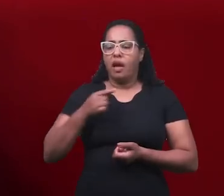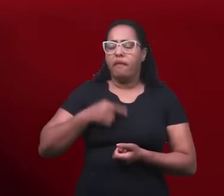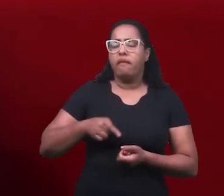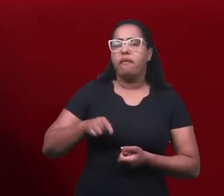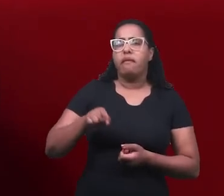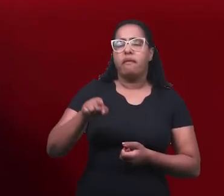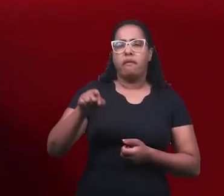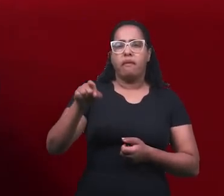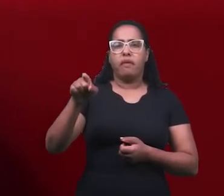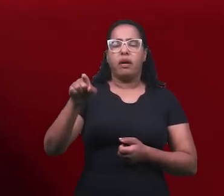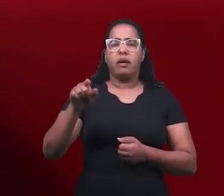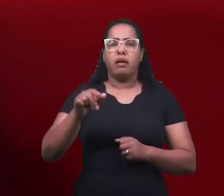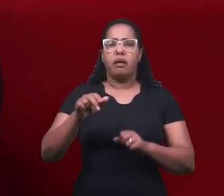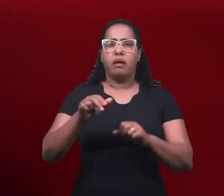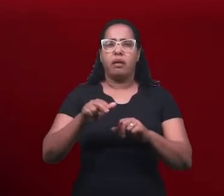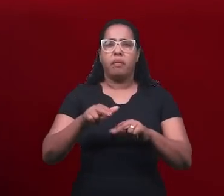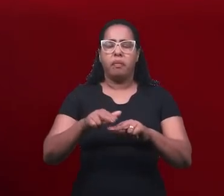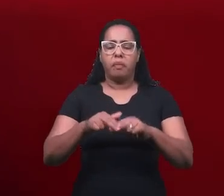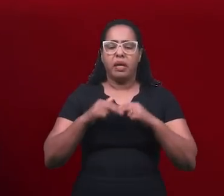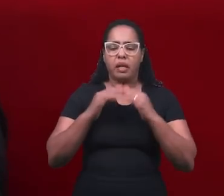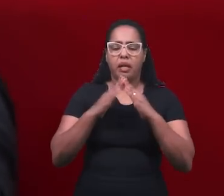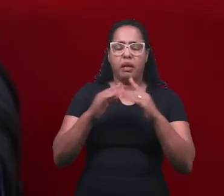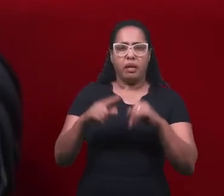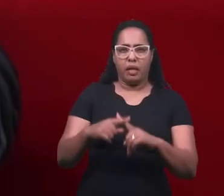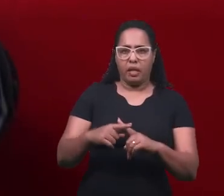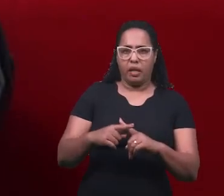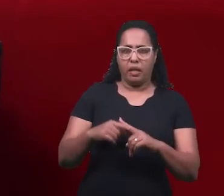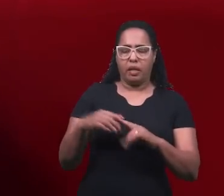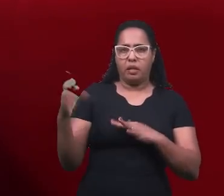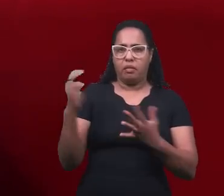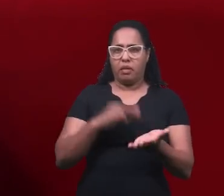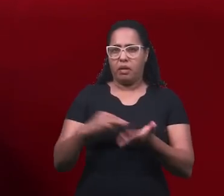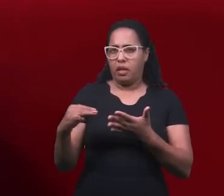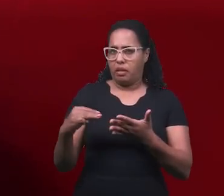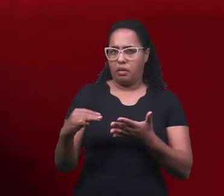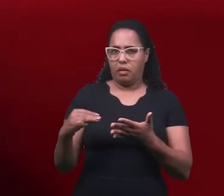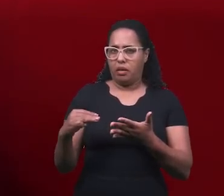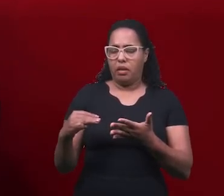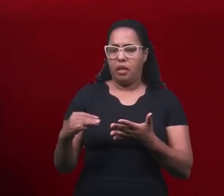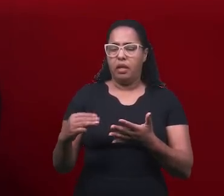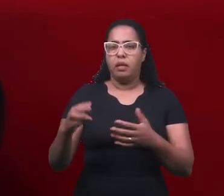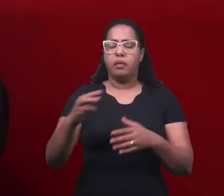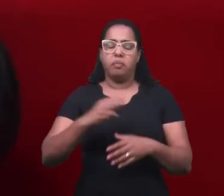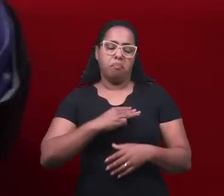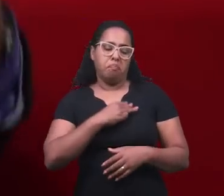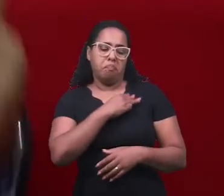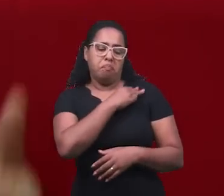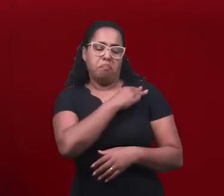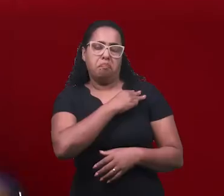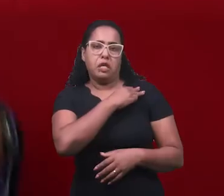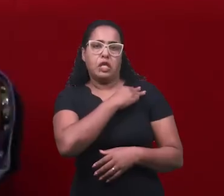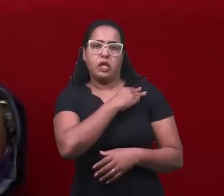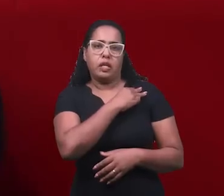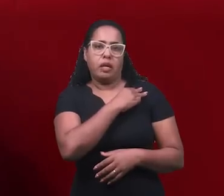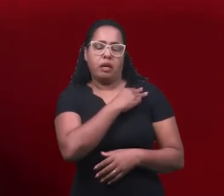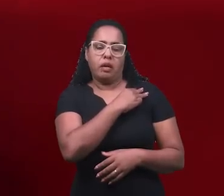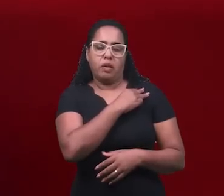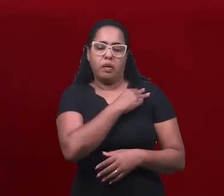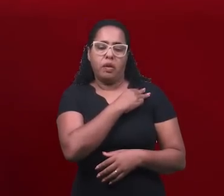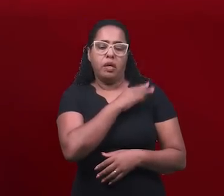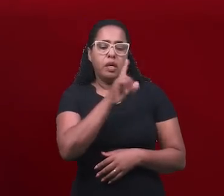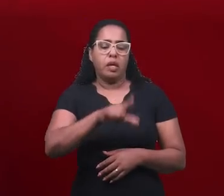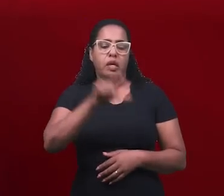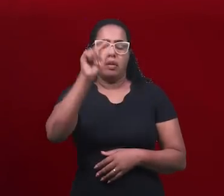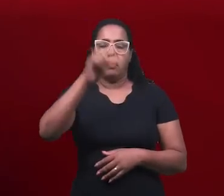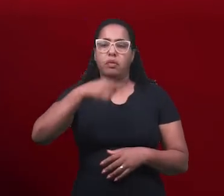estão indo pela Igreja Maranata, não são exatamente missionários que são destacados pela igreja